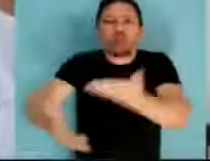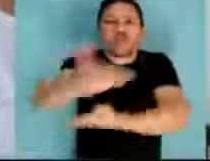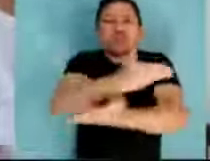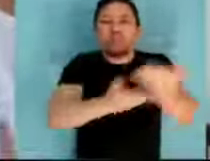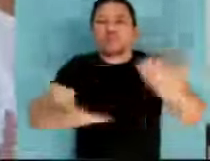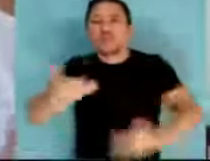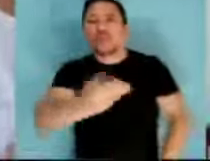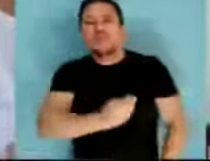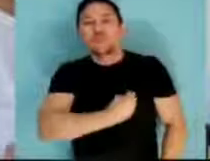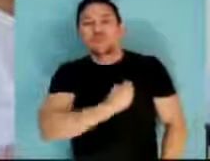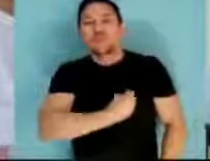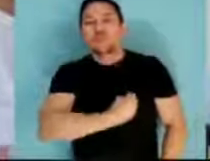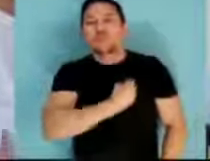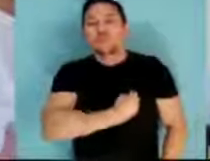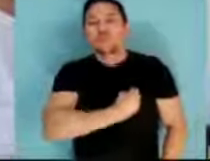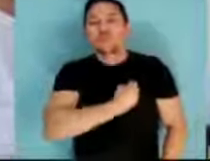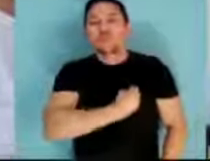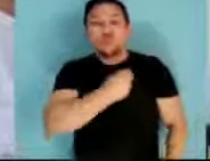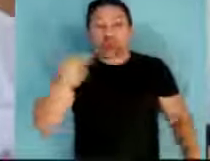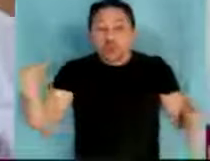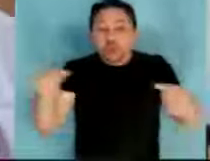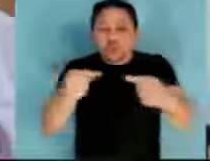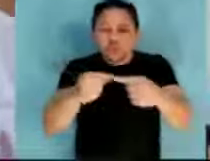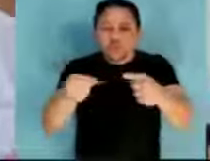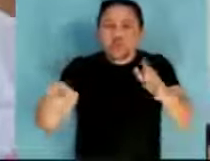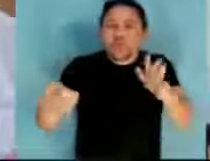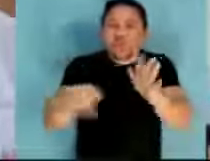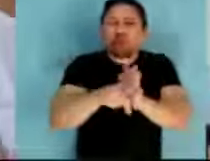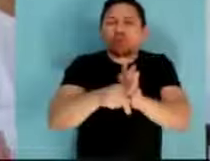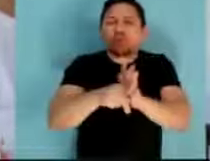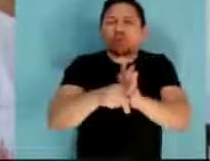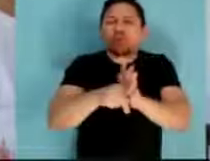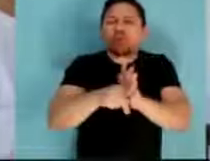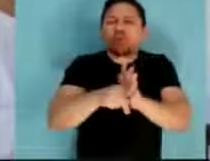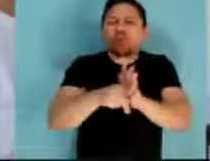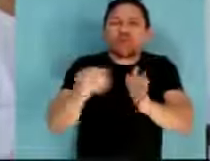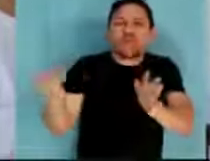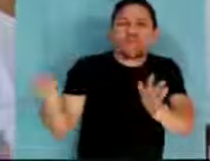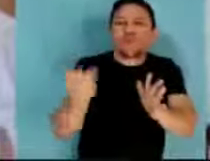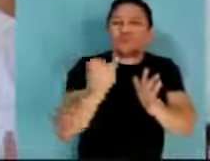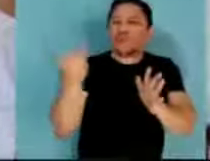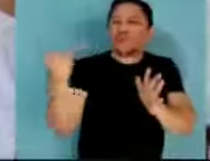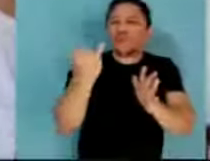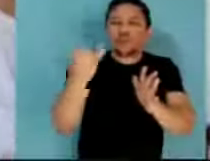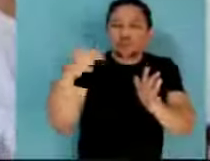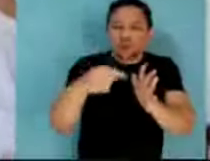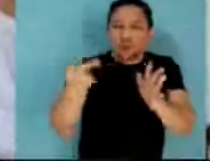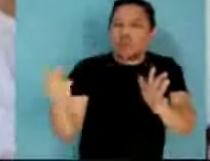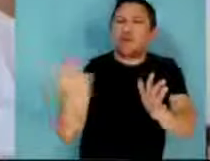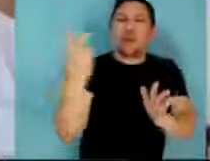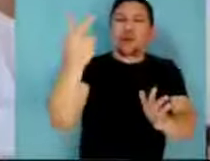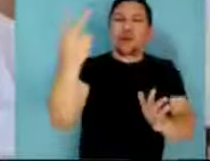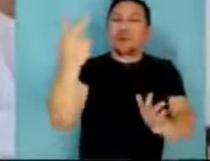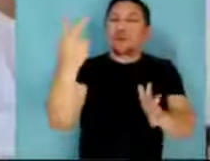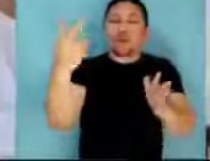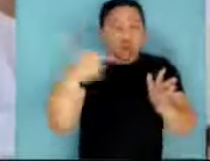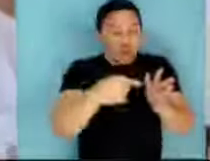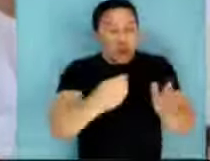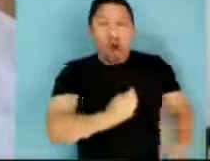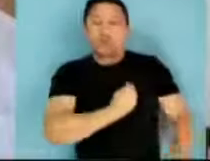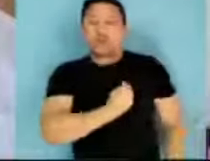tendo para viver e cultivar aquilo que é realmente o essencial, aquilo que tem